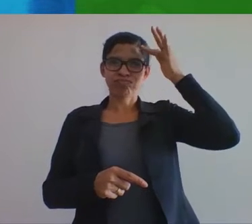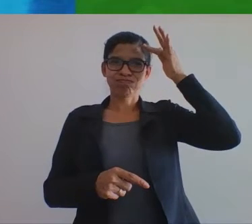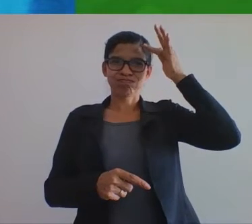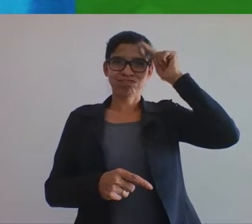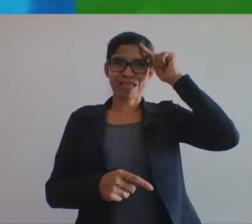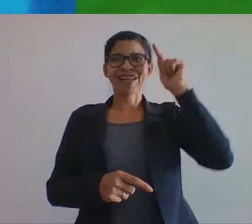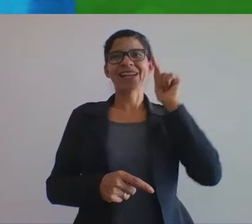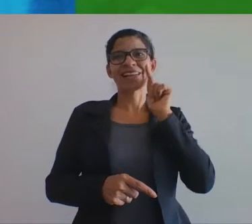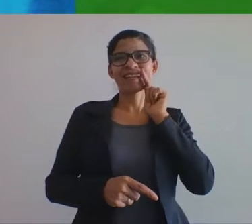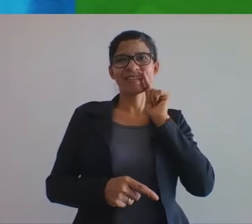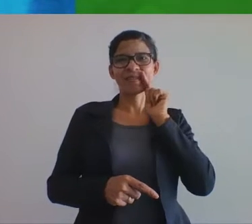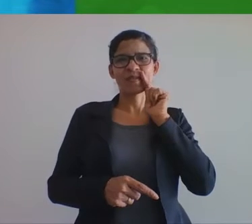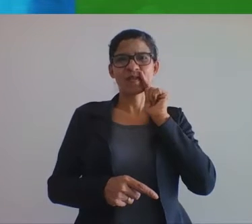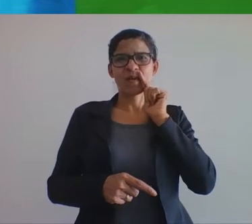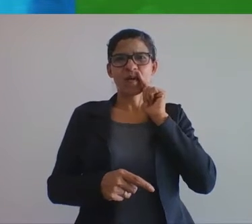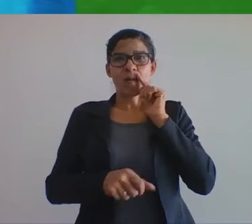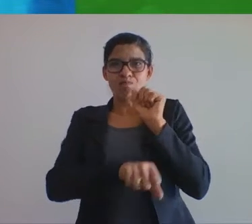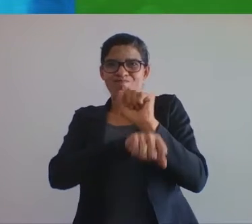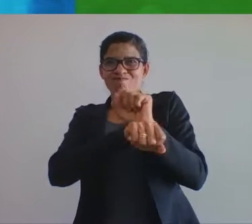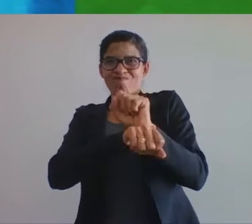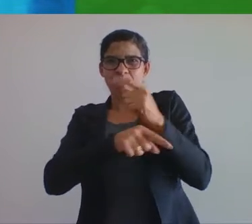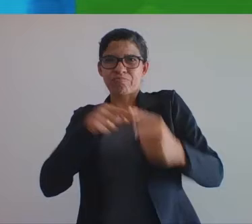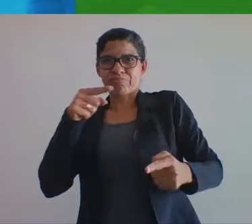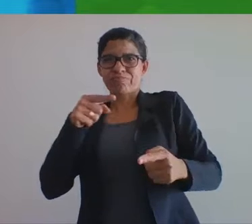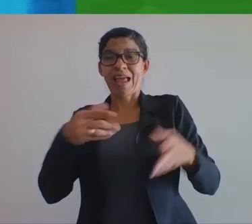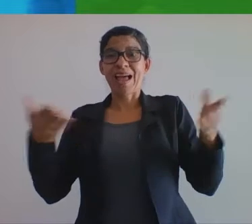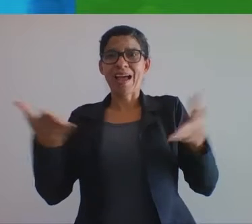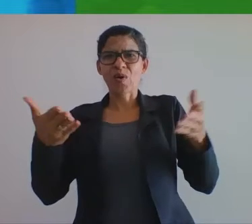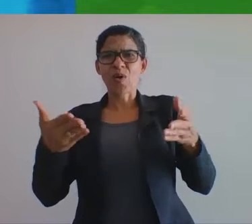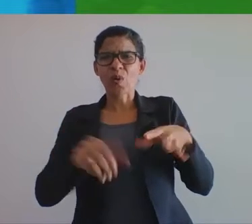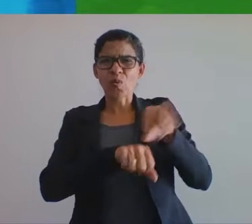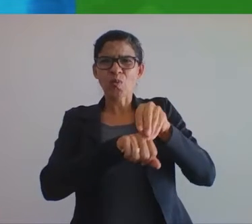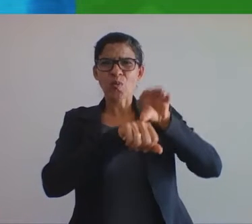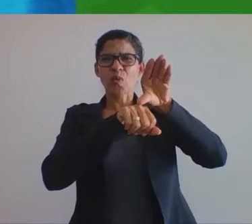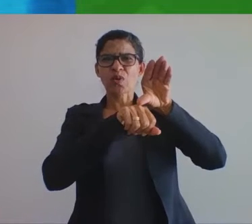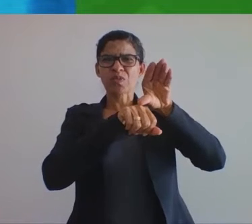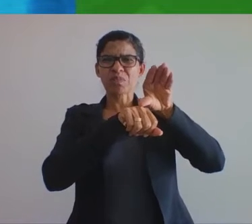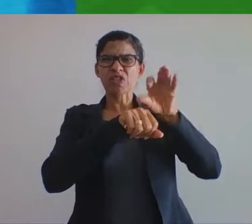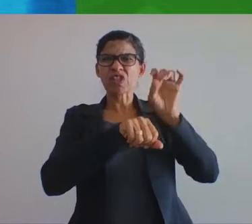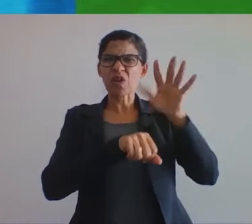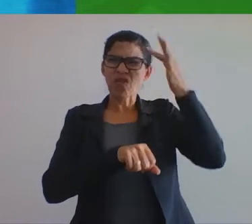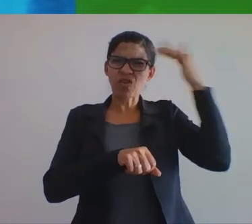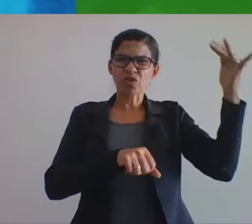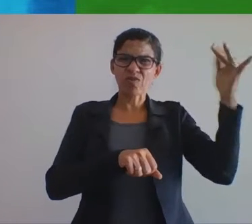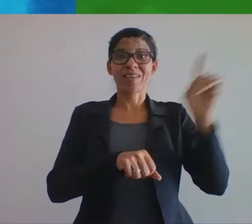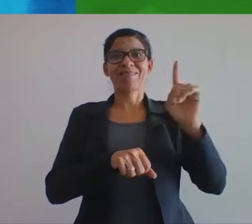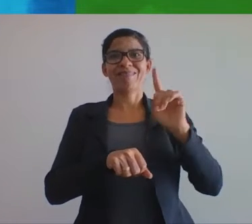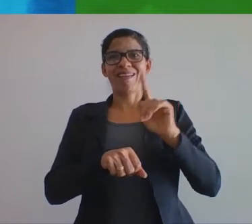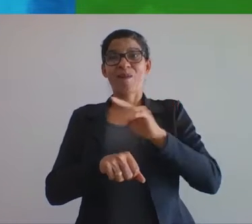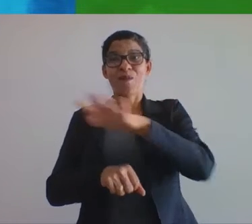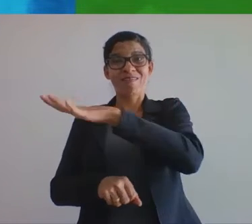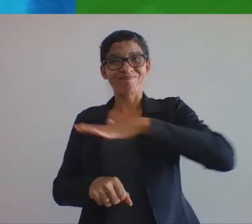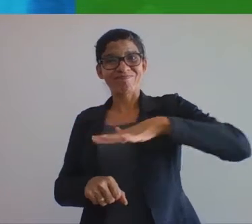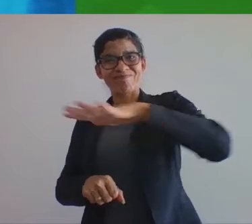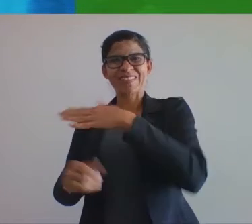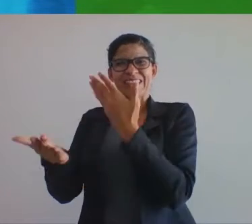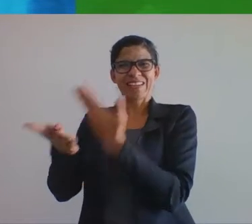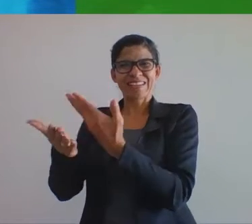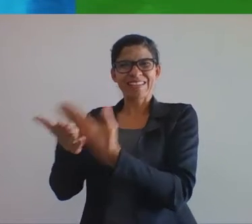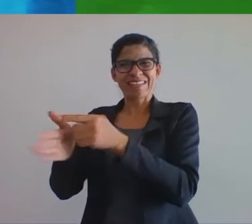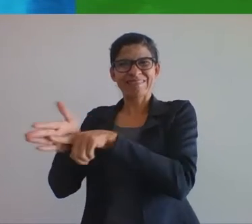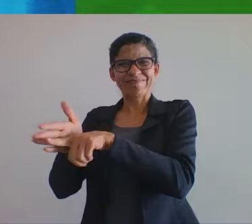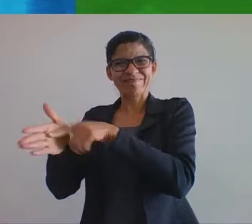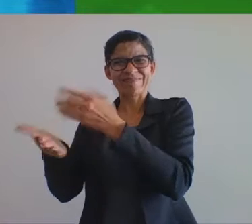acontece não mais só pela filosofia, mas cria-se o campo de estudo da ciência. A ciência